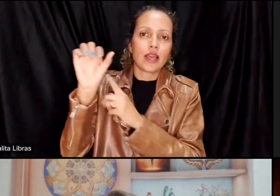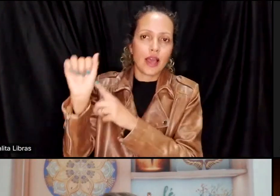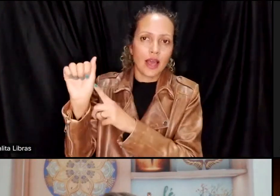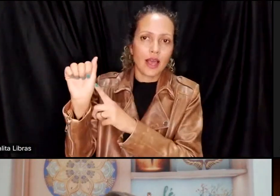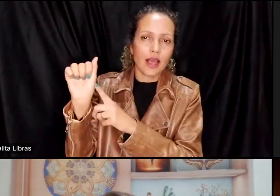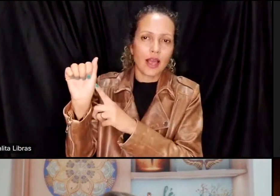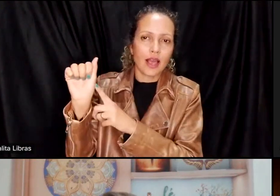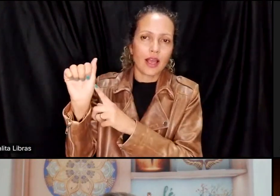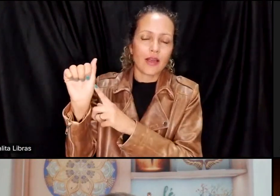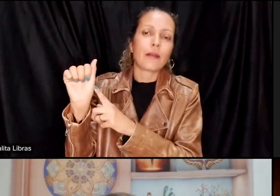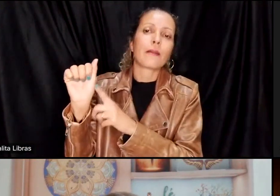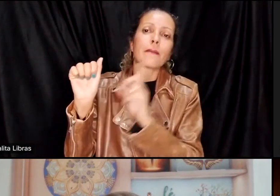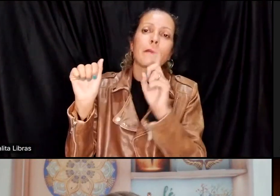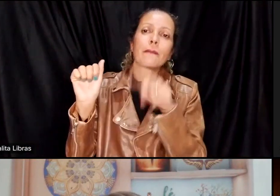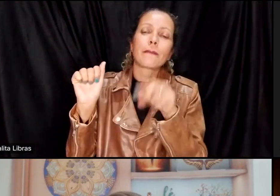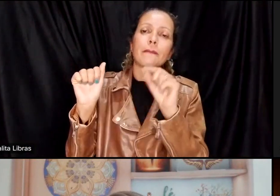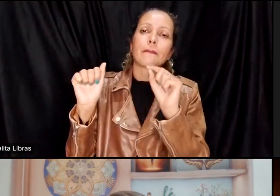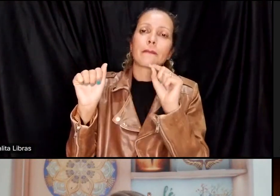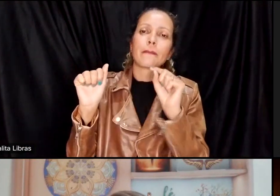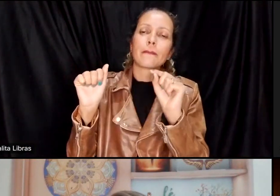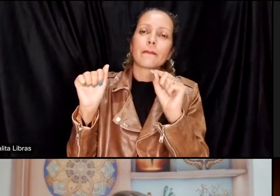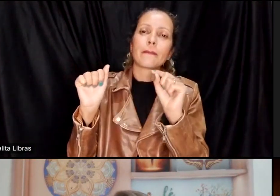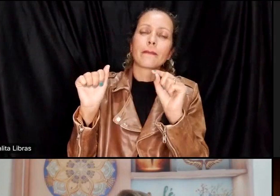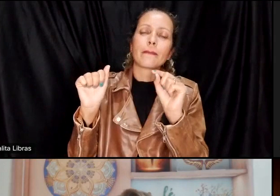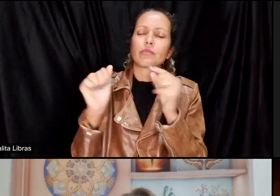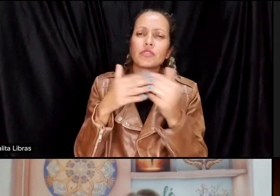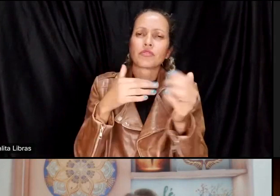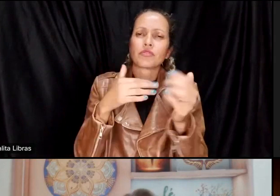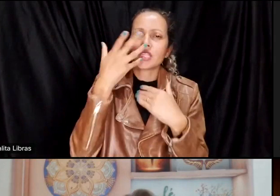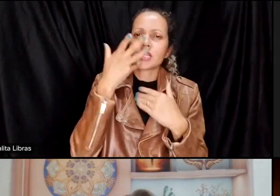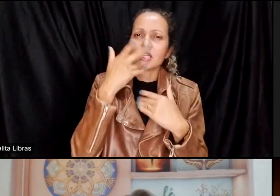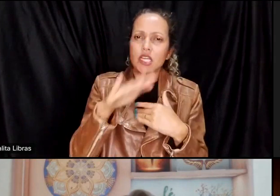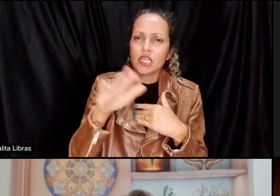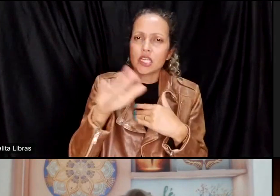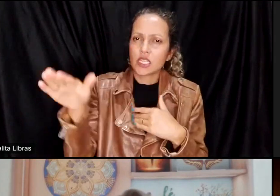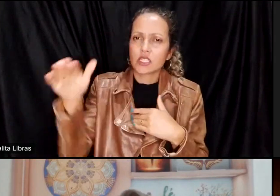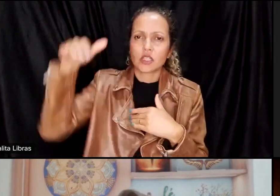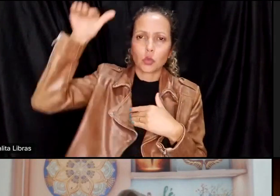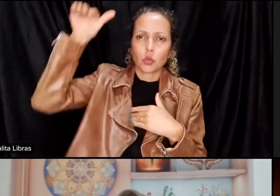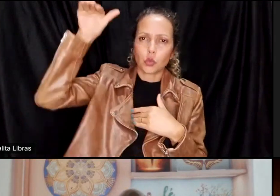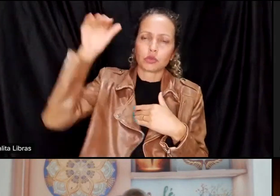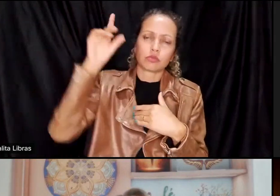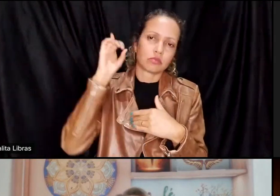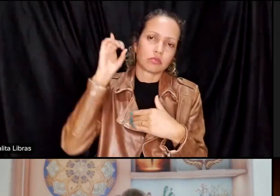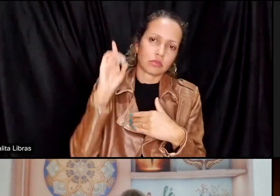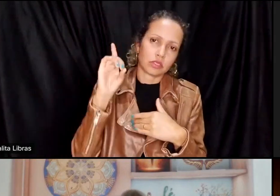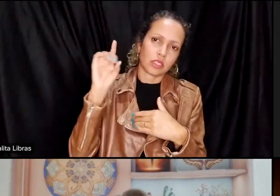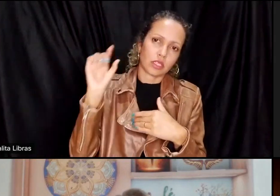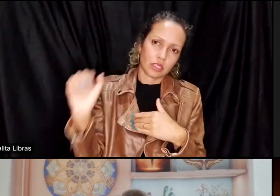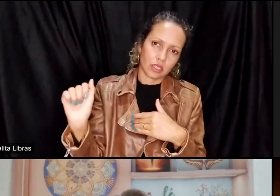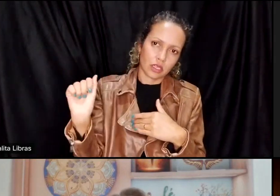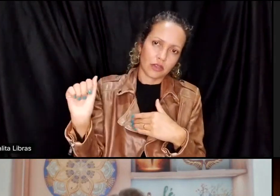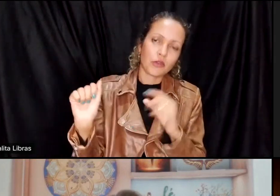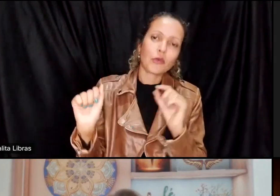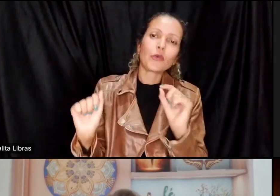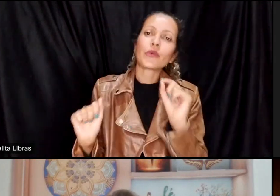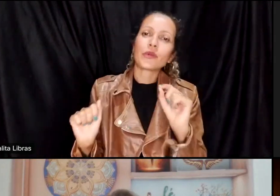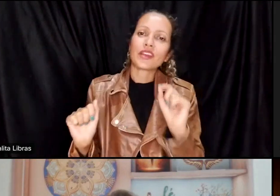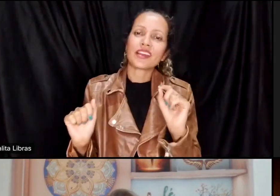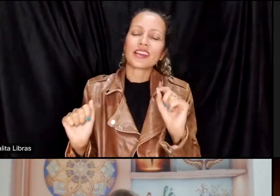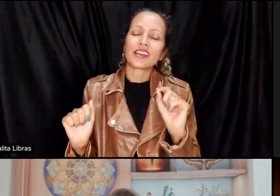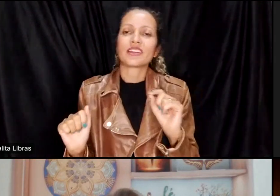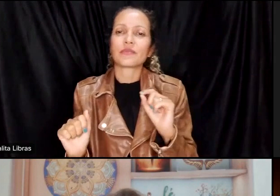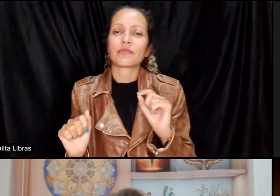Qualquer indivíduo que tenha deficiência auditiva, porque a gente não tem só criança, gente tem adulto e muitos idosos,